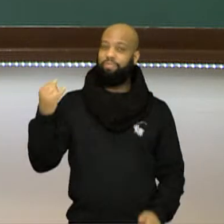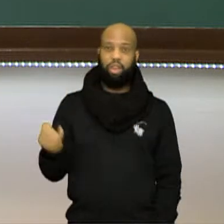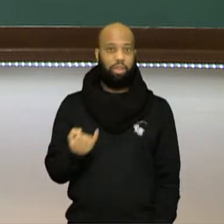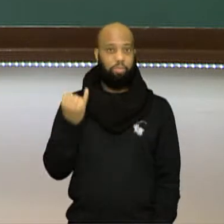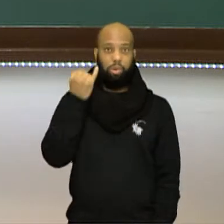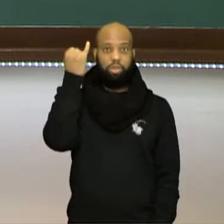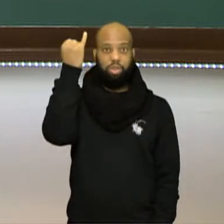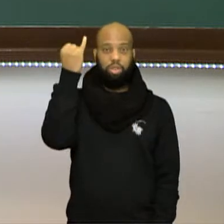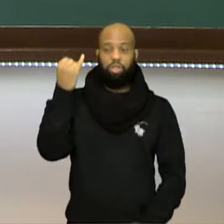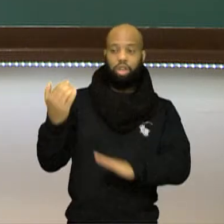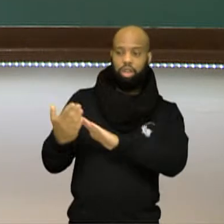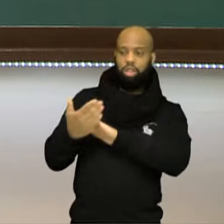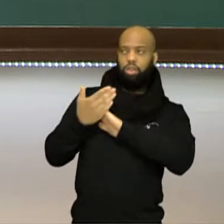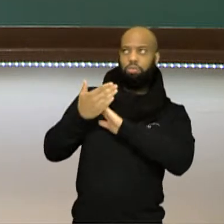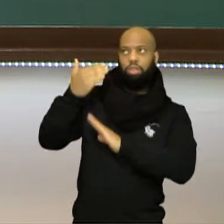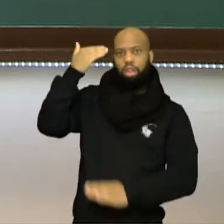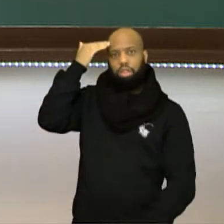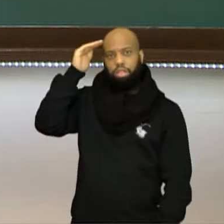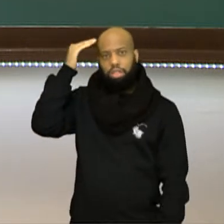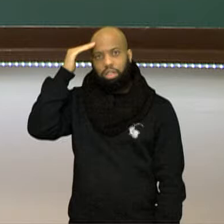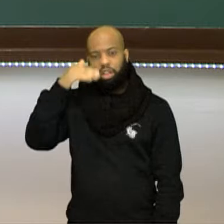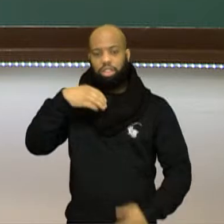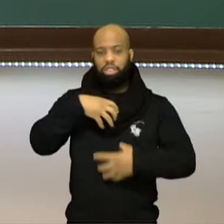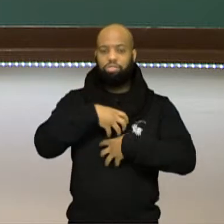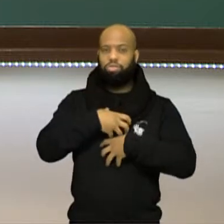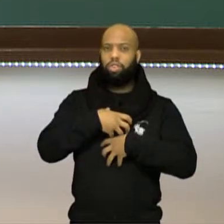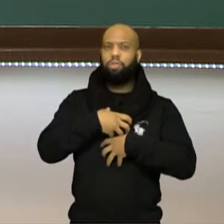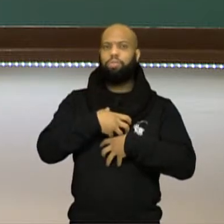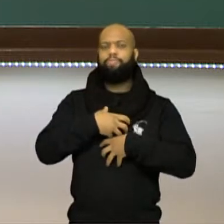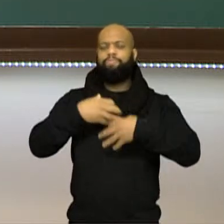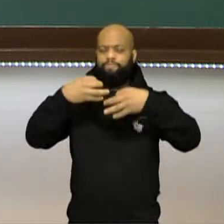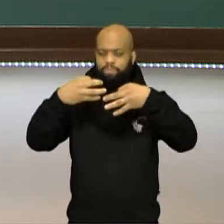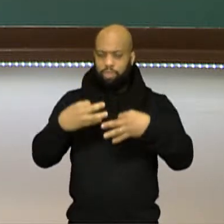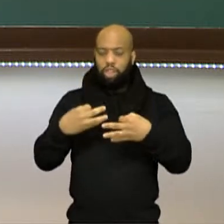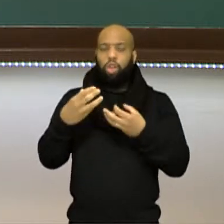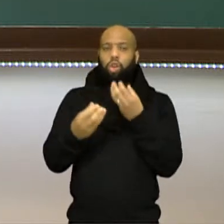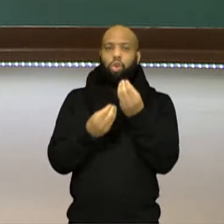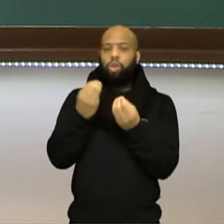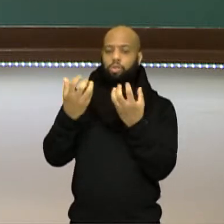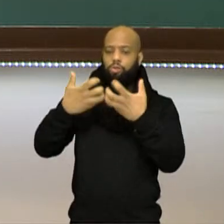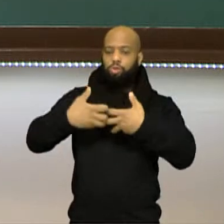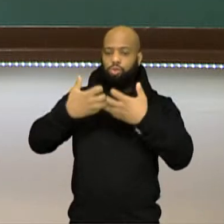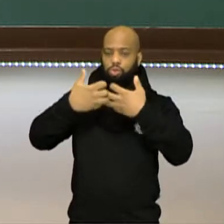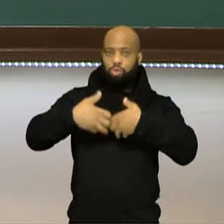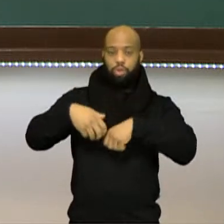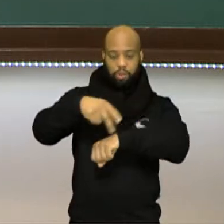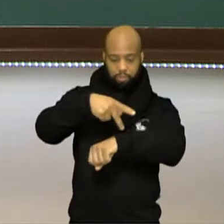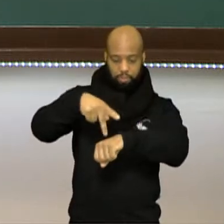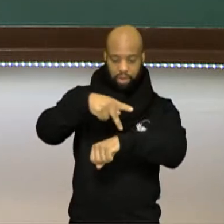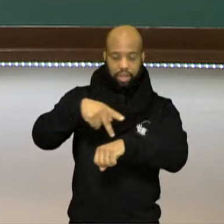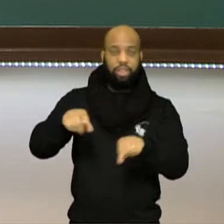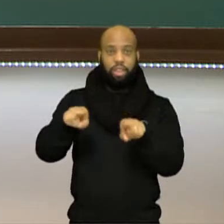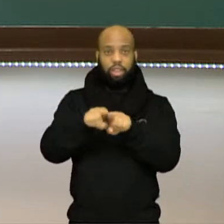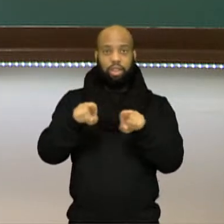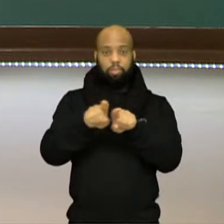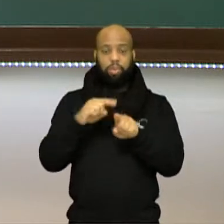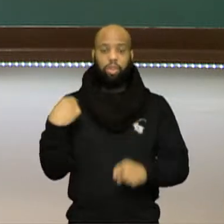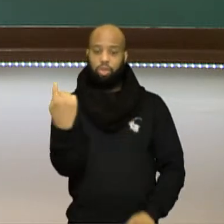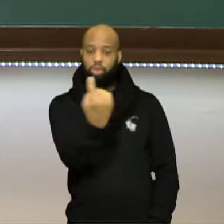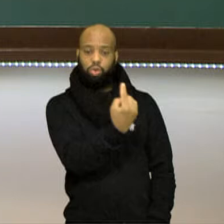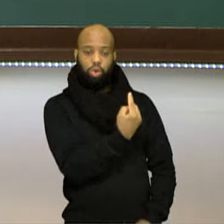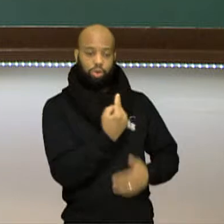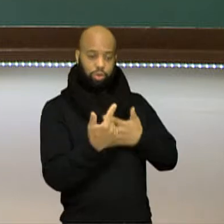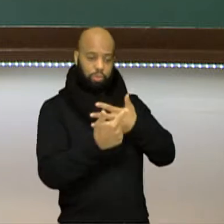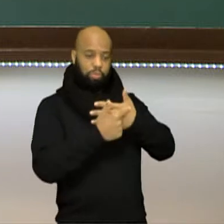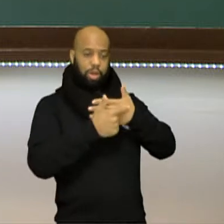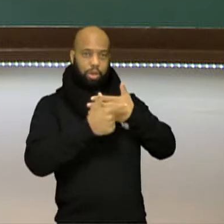que nos ajuda a entender melhor o funcionamento do nosso país e também o nosso papel